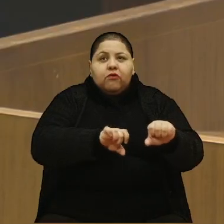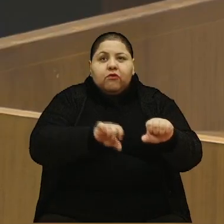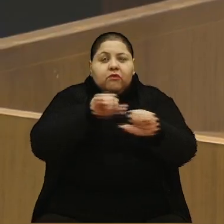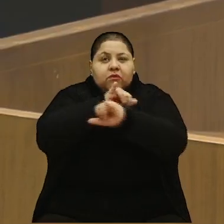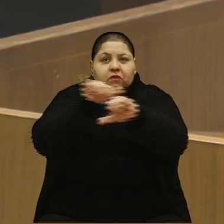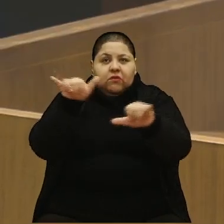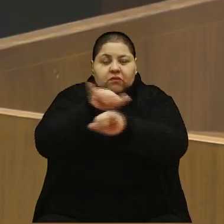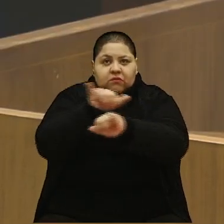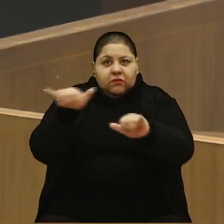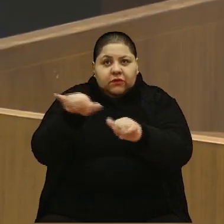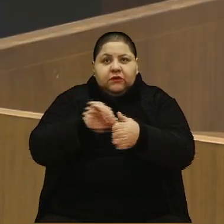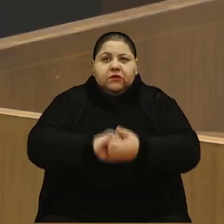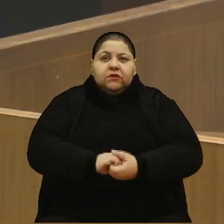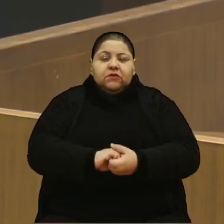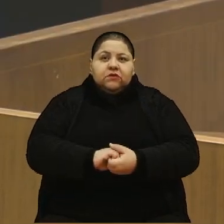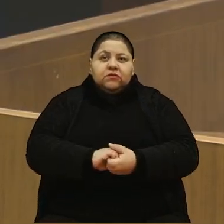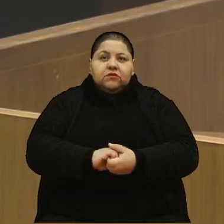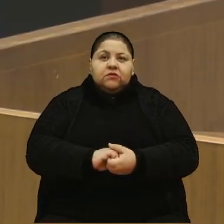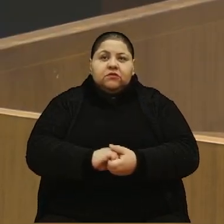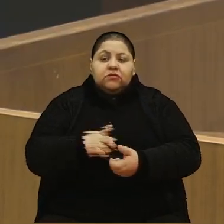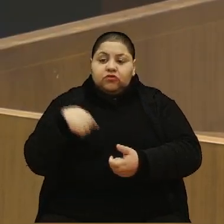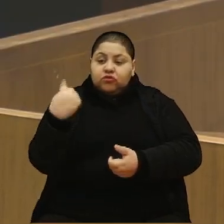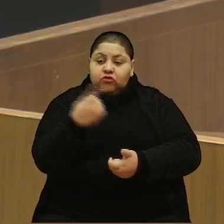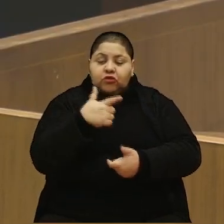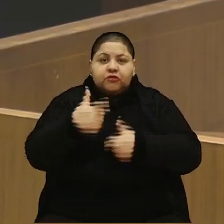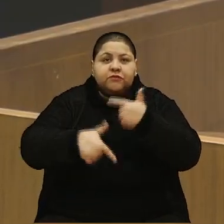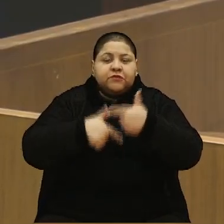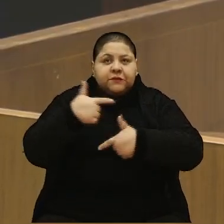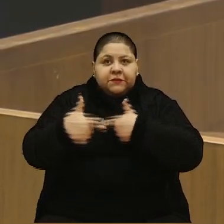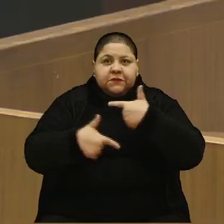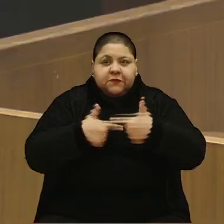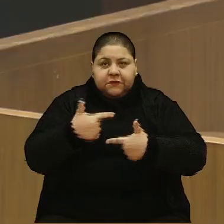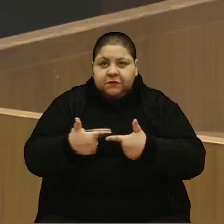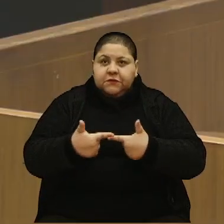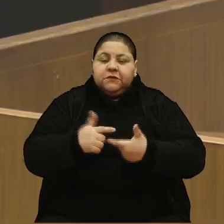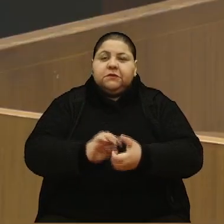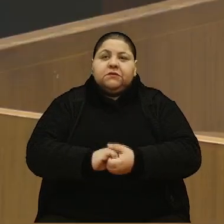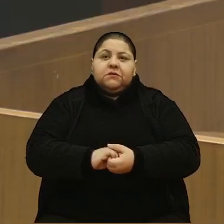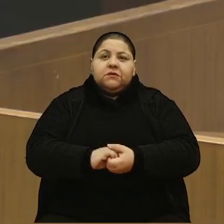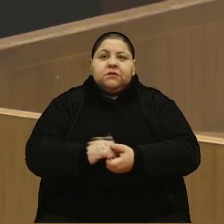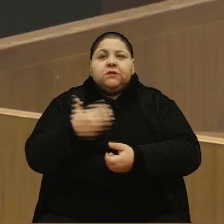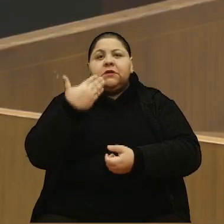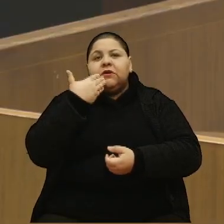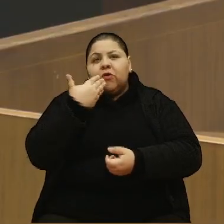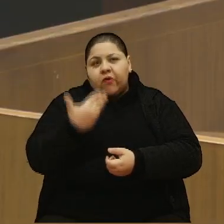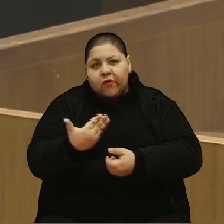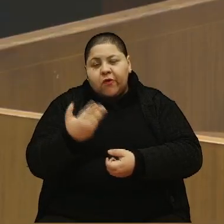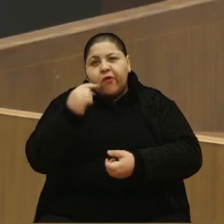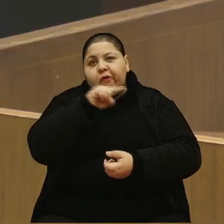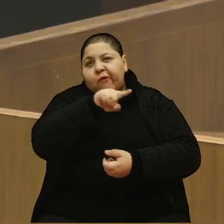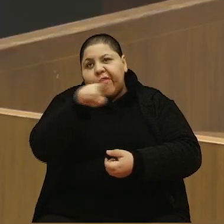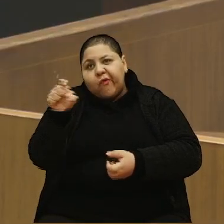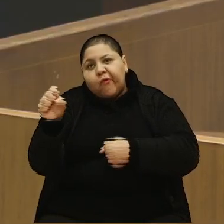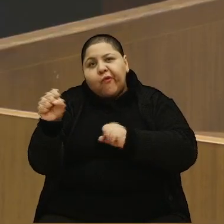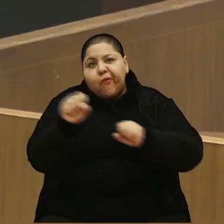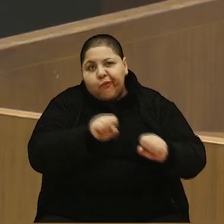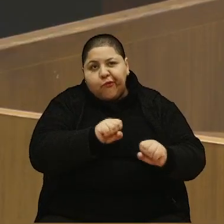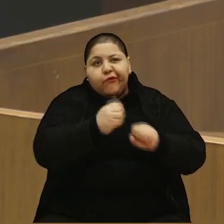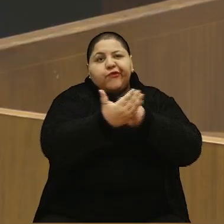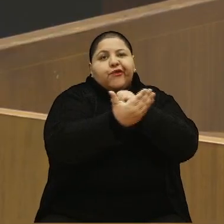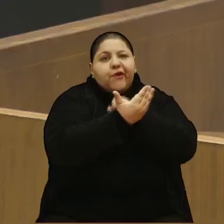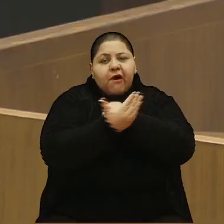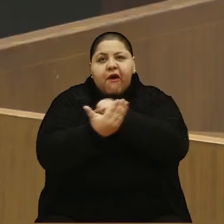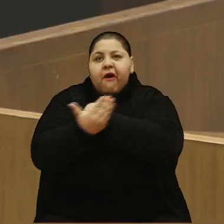divulgar o nosso trabalho e pedir para que vocês possam